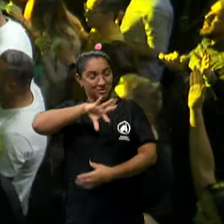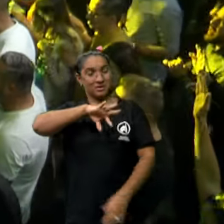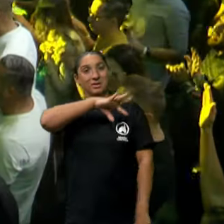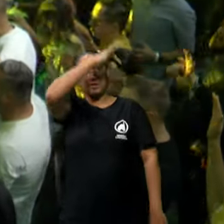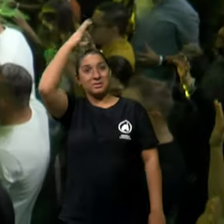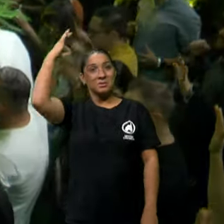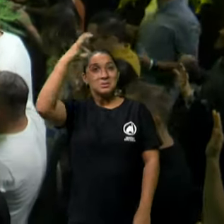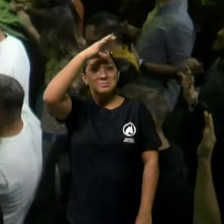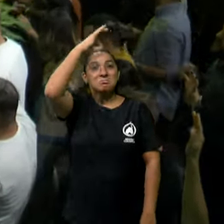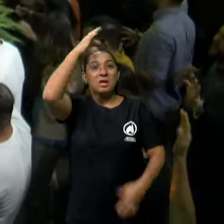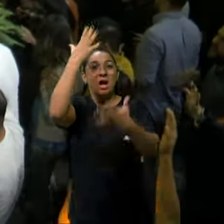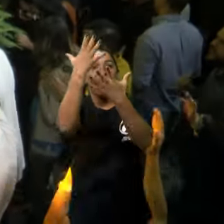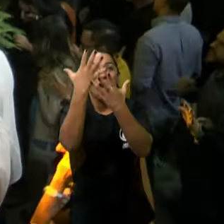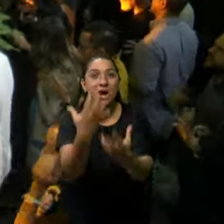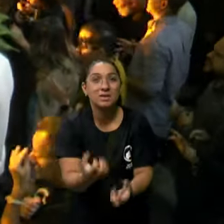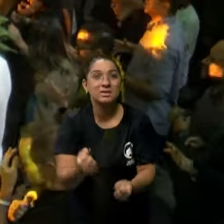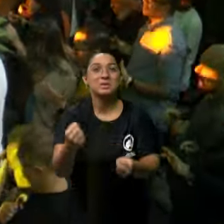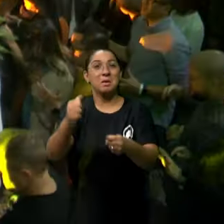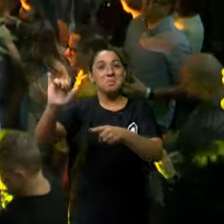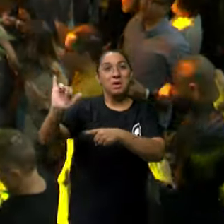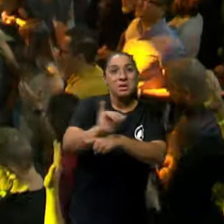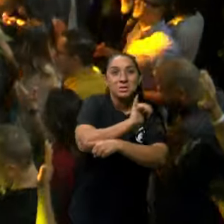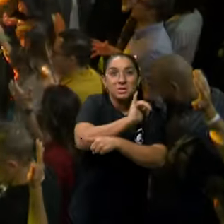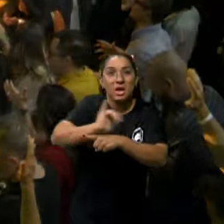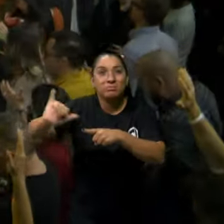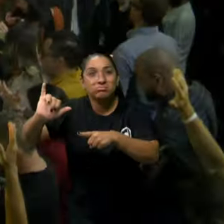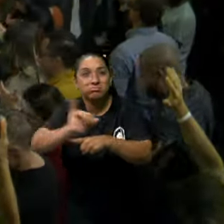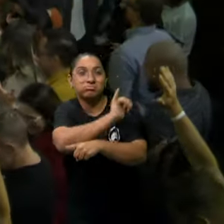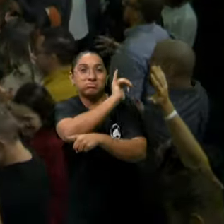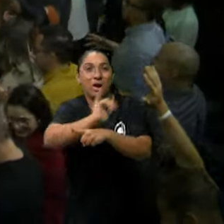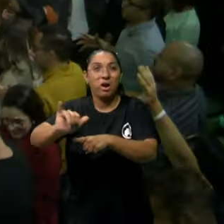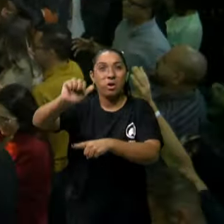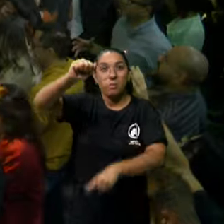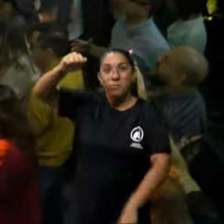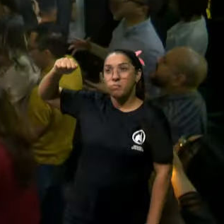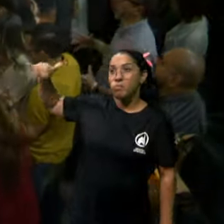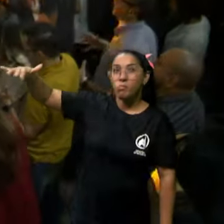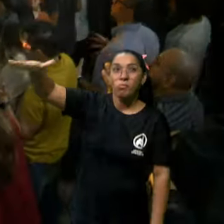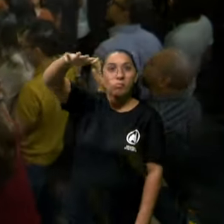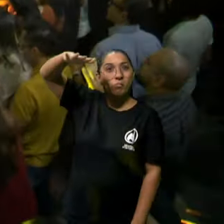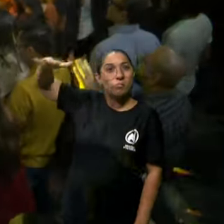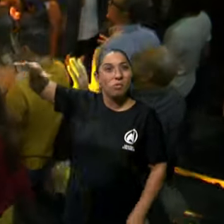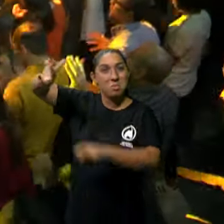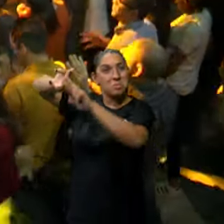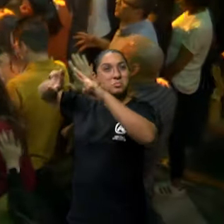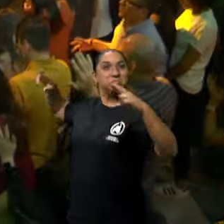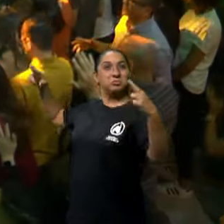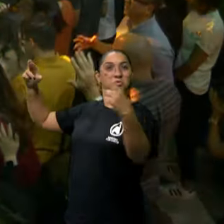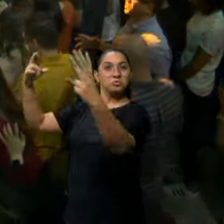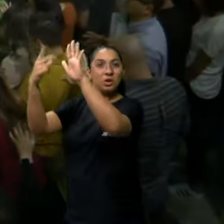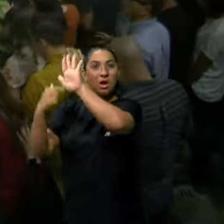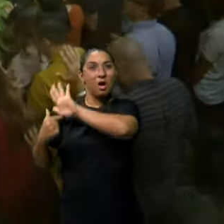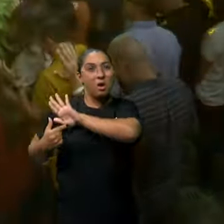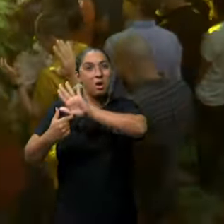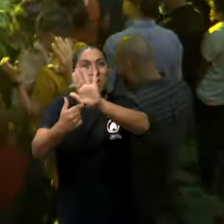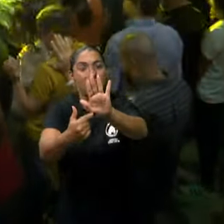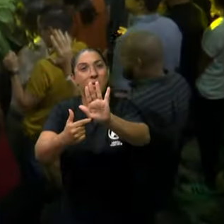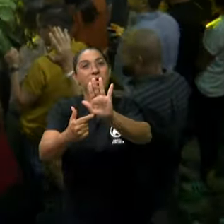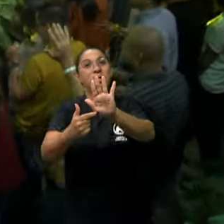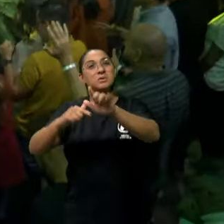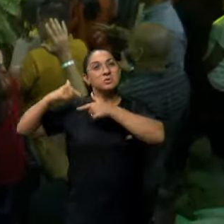arquitetura do céu arquitetura do céu a visão do céu o retrato para a próxima